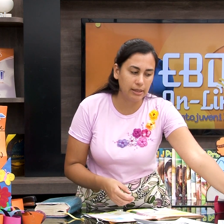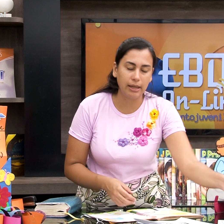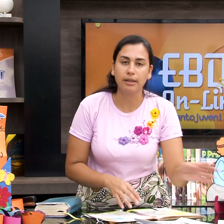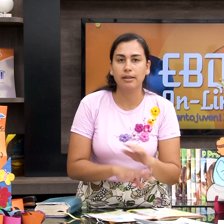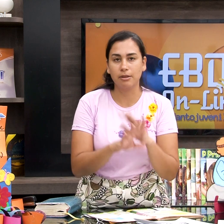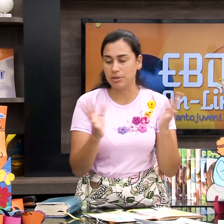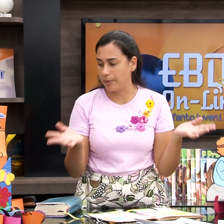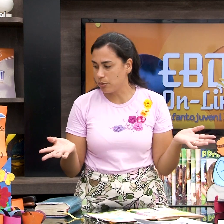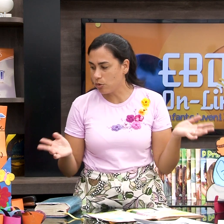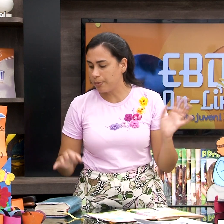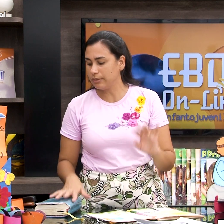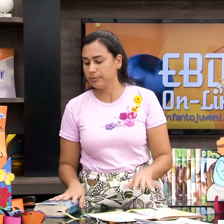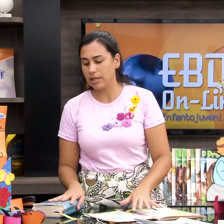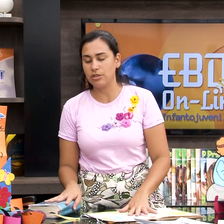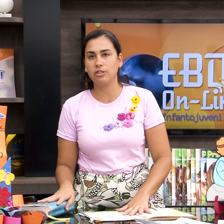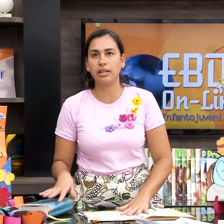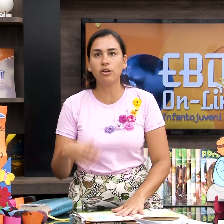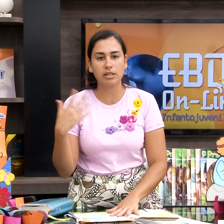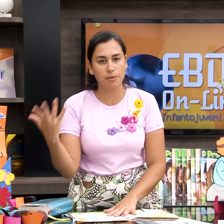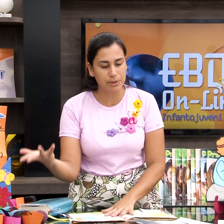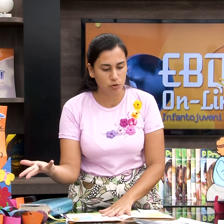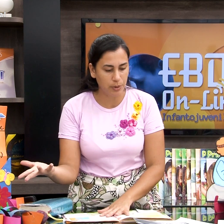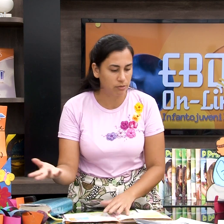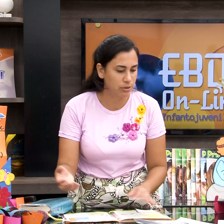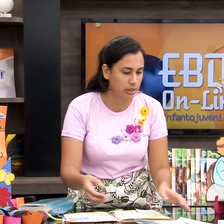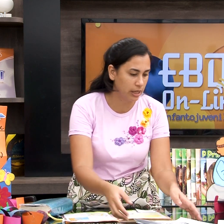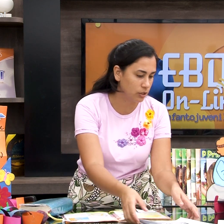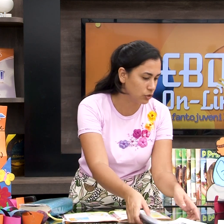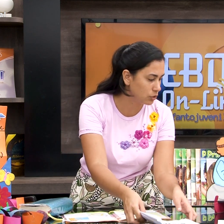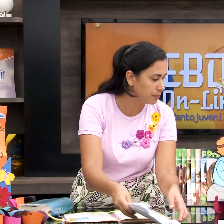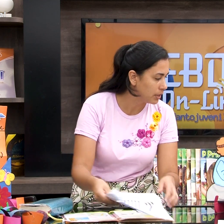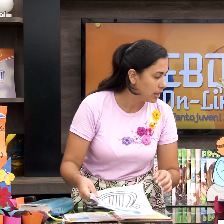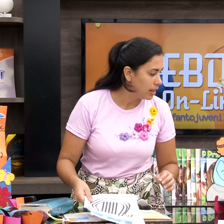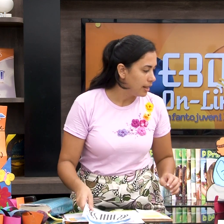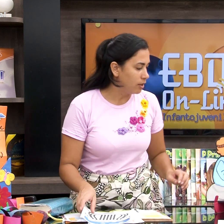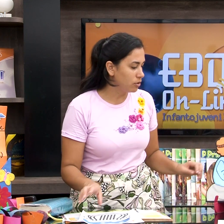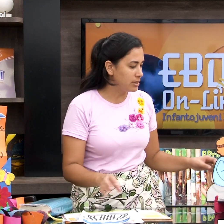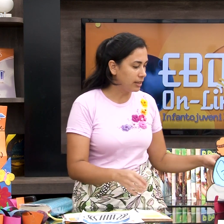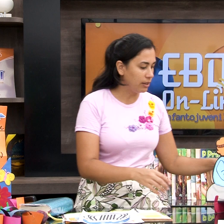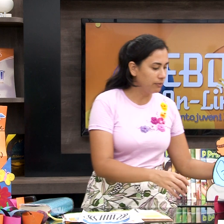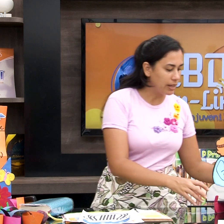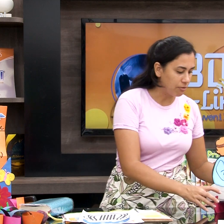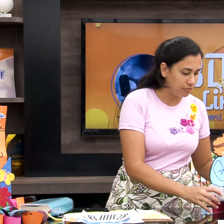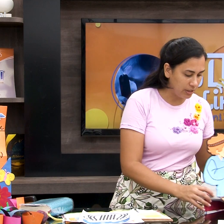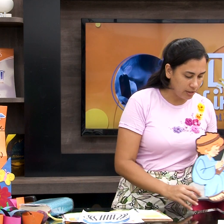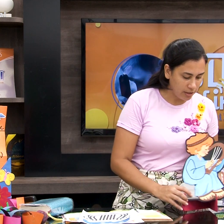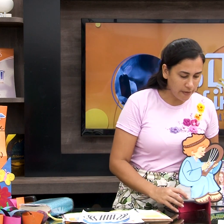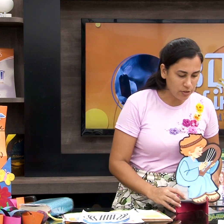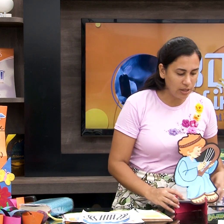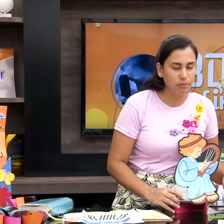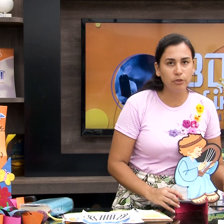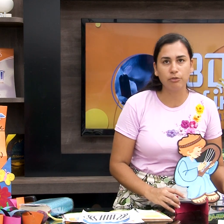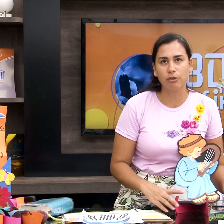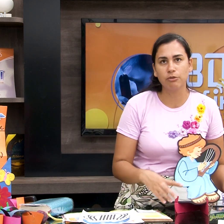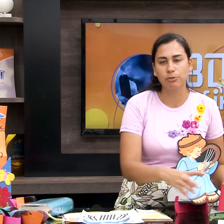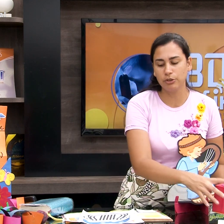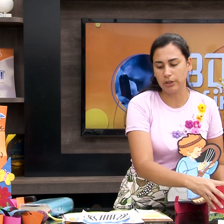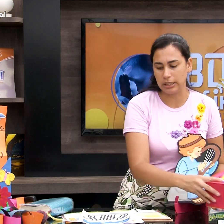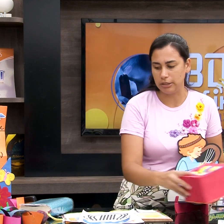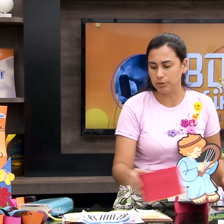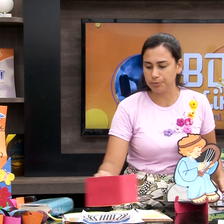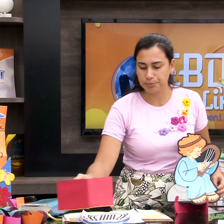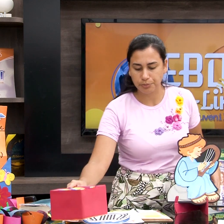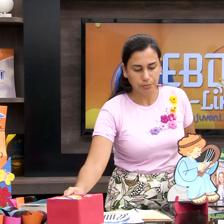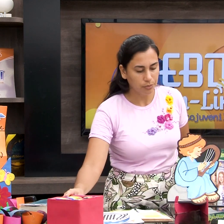da CPAD? Não se preocupa, a gente tem outras opções para vocês. Eu trouxe aqui um Davi, que eu acho ele muito fofo,